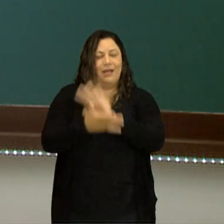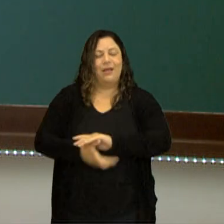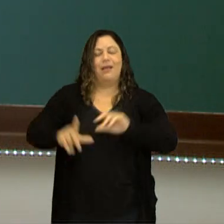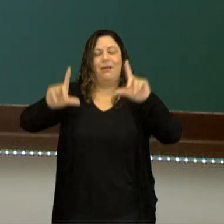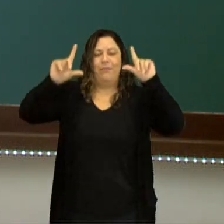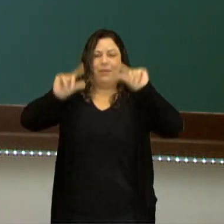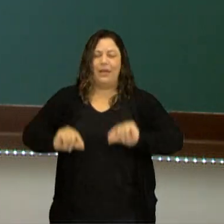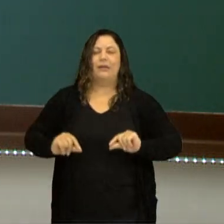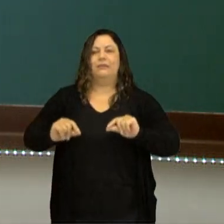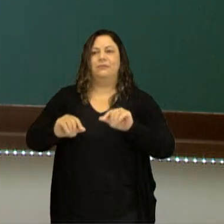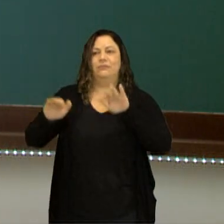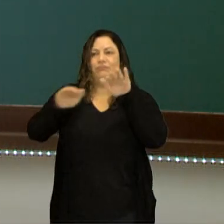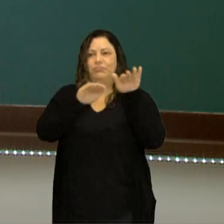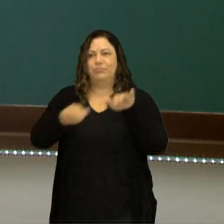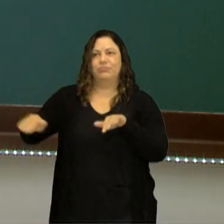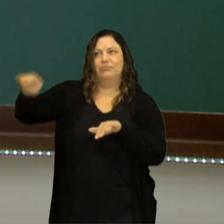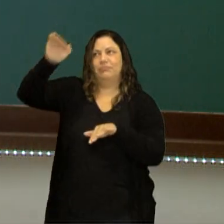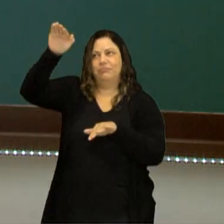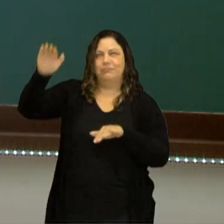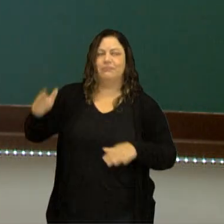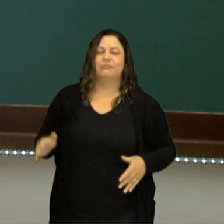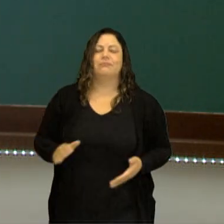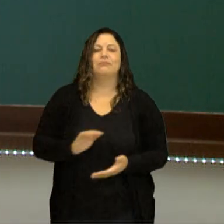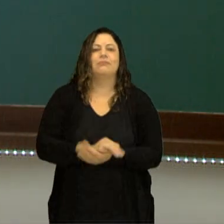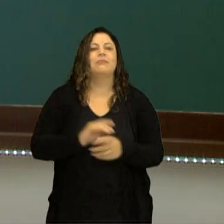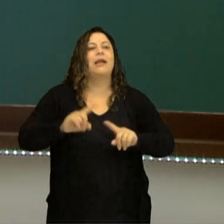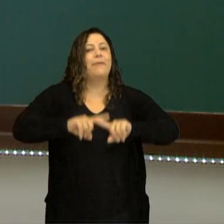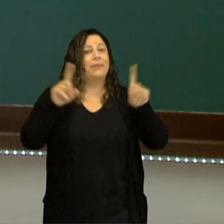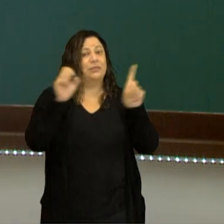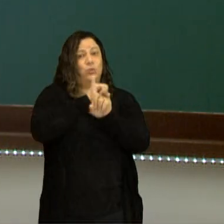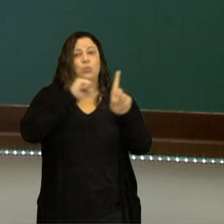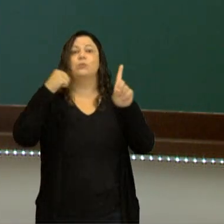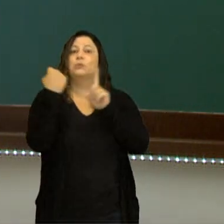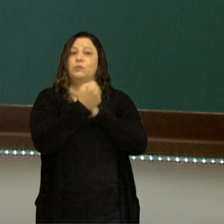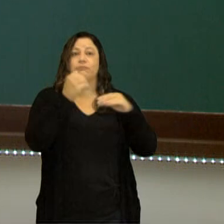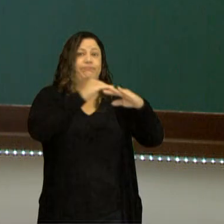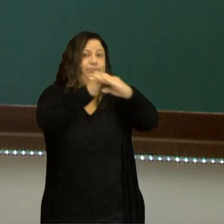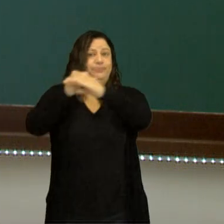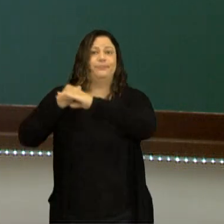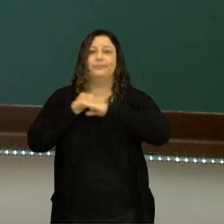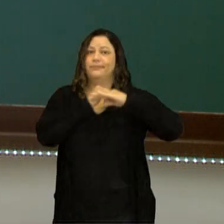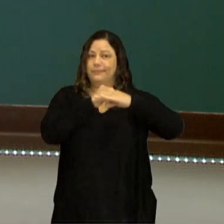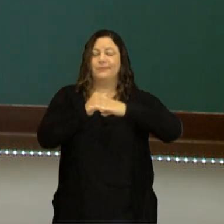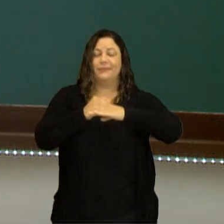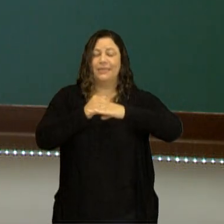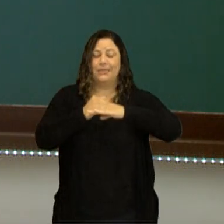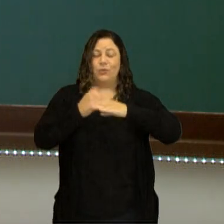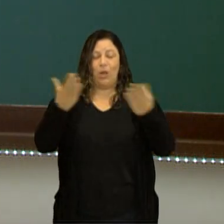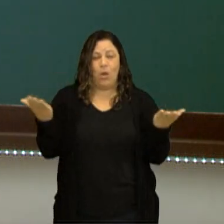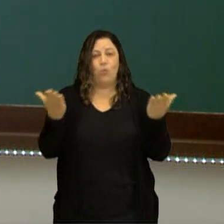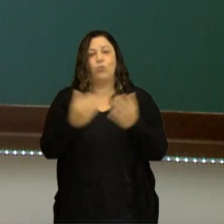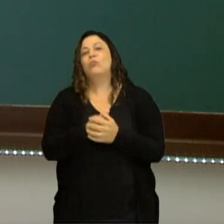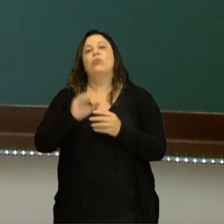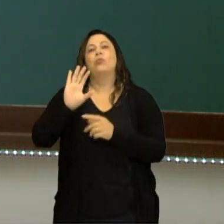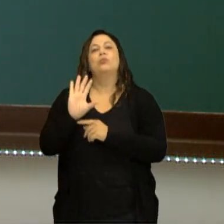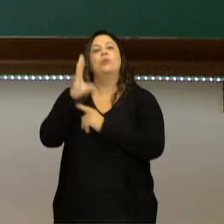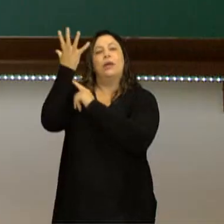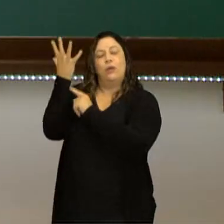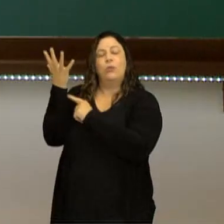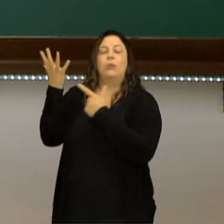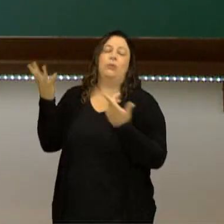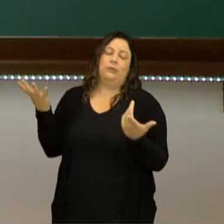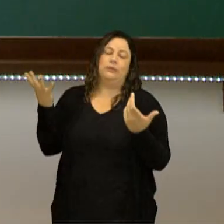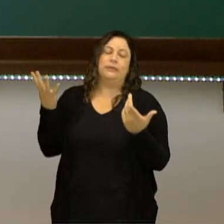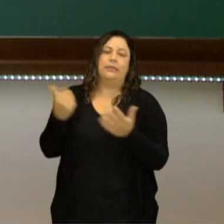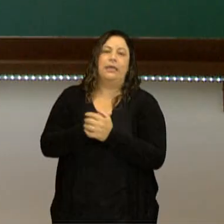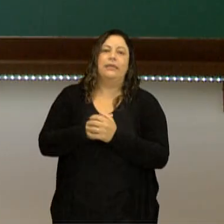desigualdade social. Bom, com uma sociedade igualitária, então, quando isso viesse a ocorrer, num